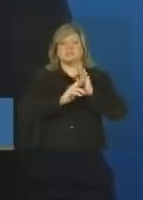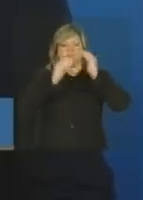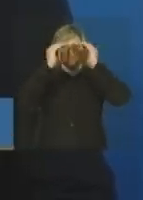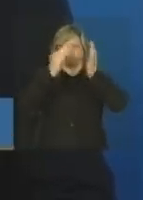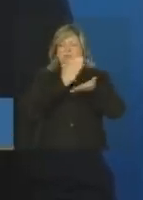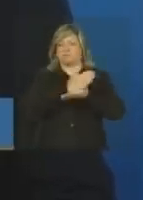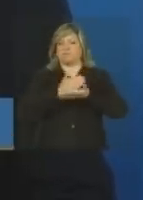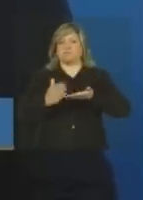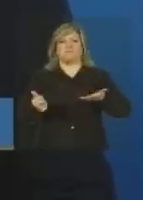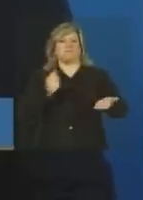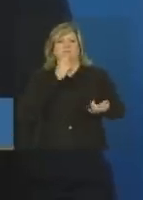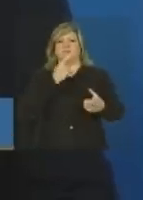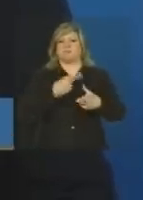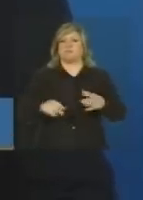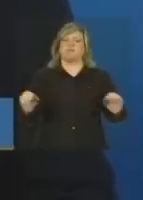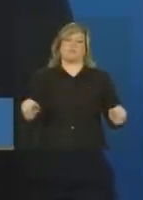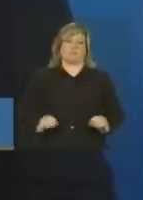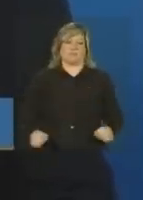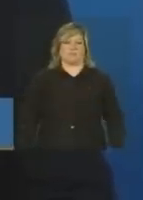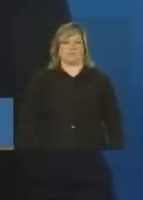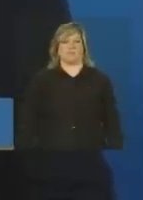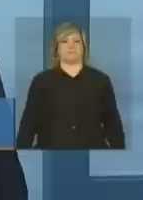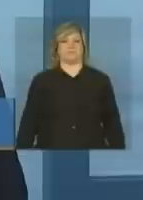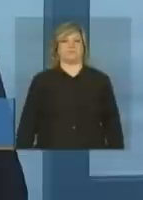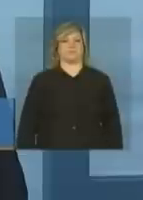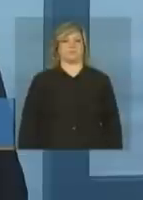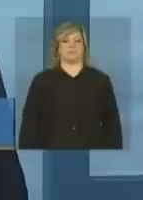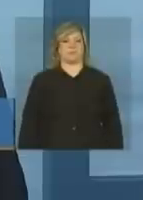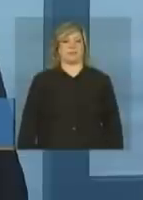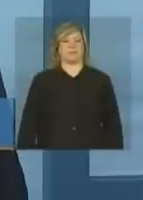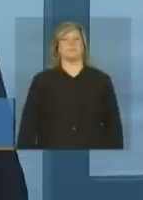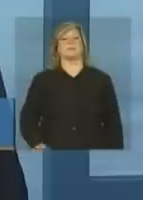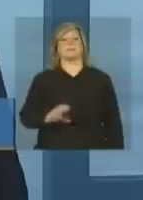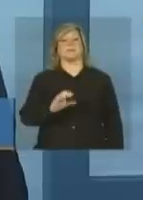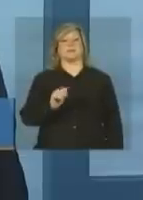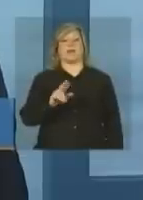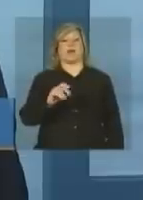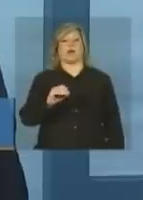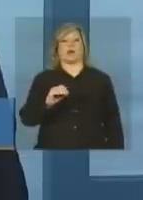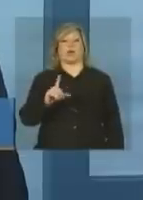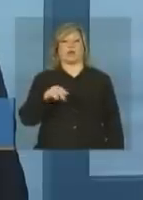bonitinho, não vai ter problemas. Vamos lá, Carolina.